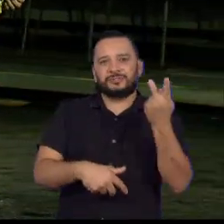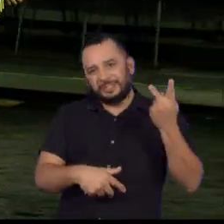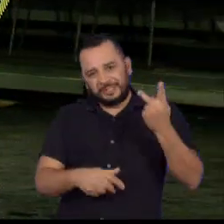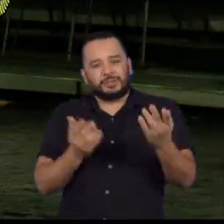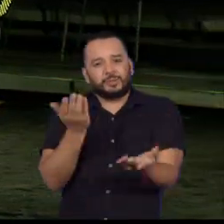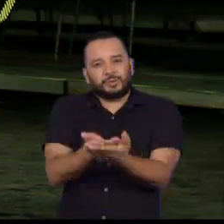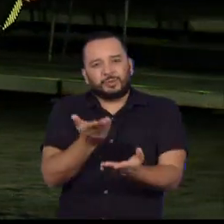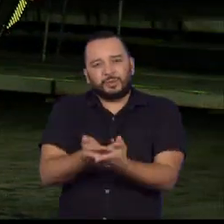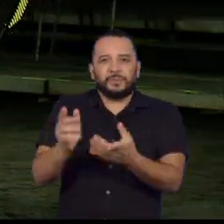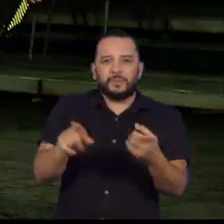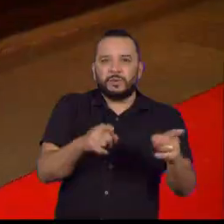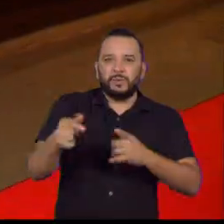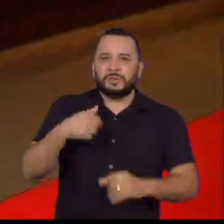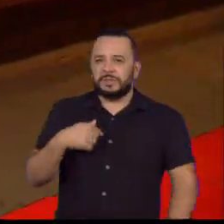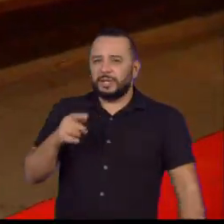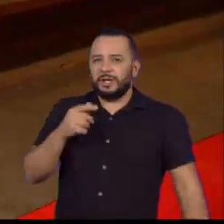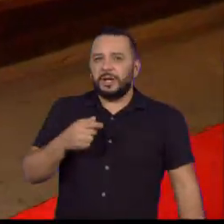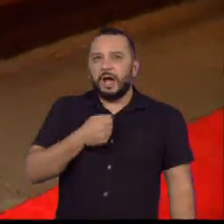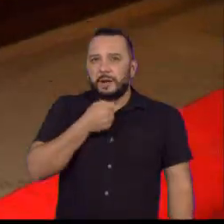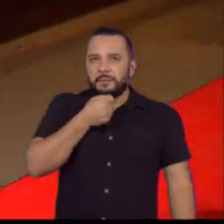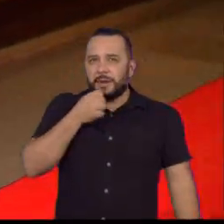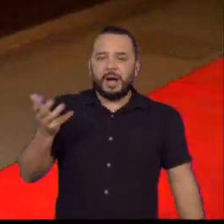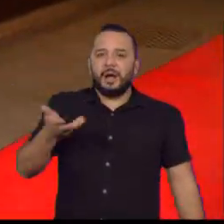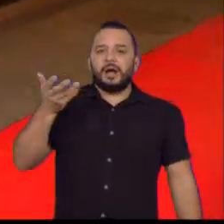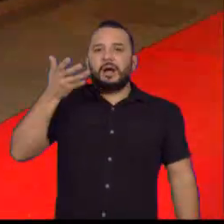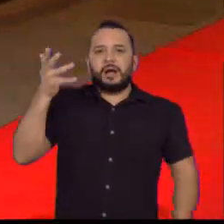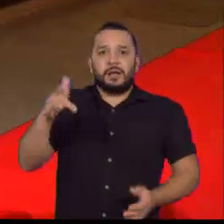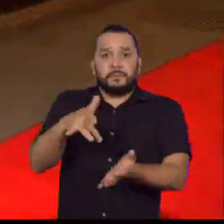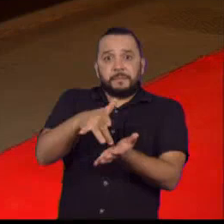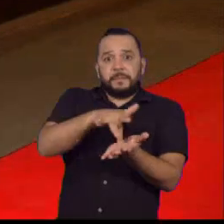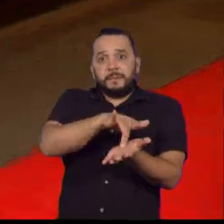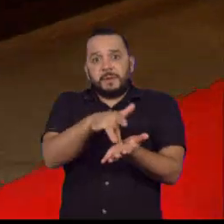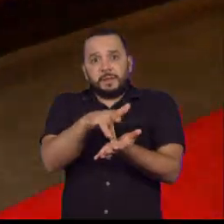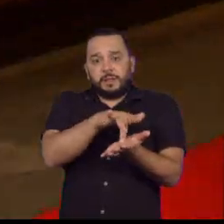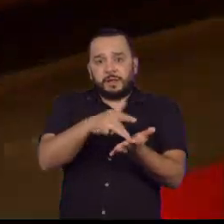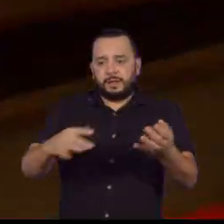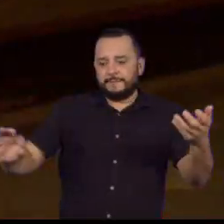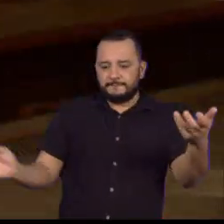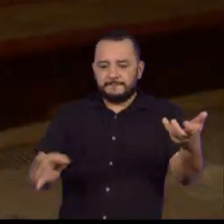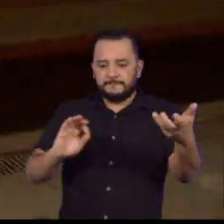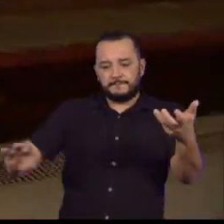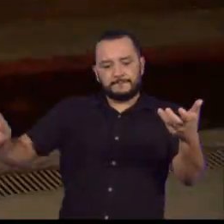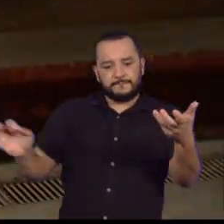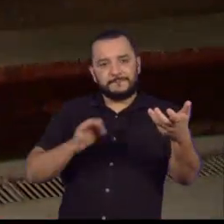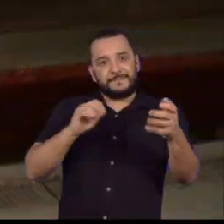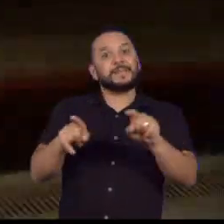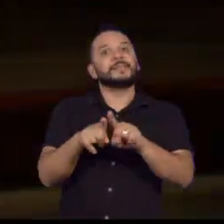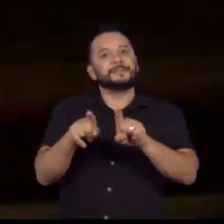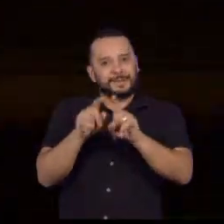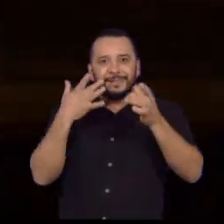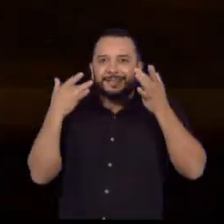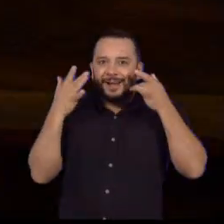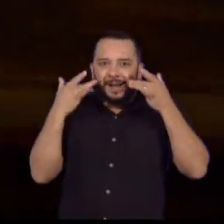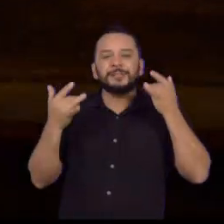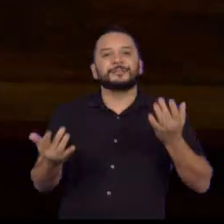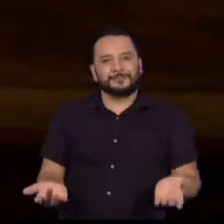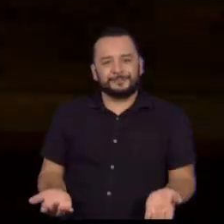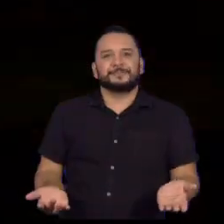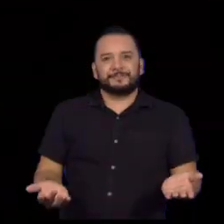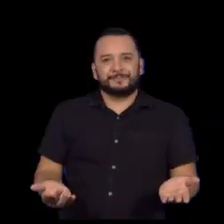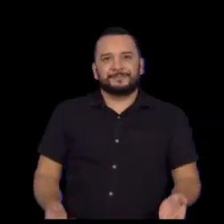de música, canto lírico, violino, balé clássico e moderno e, é claro, de teatro.